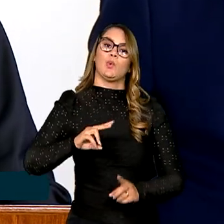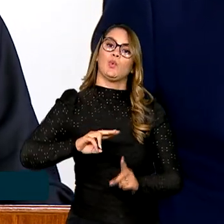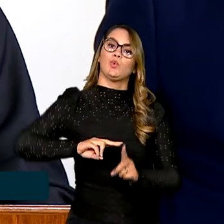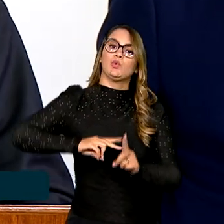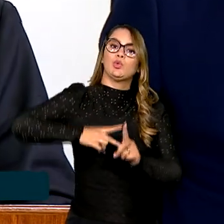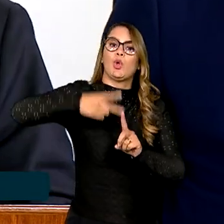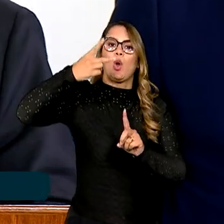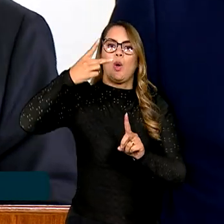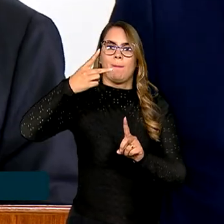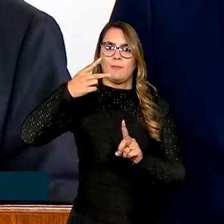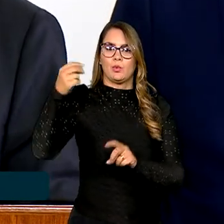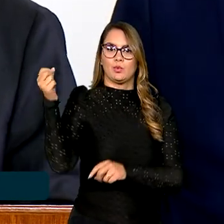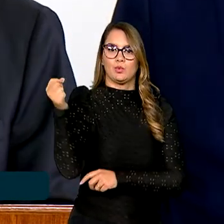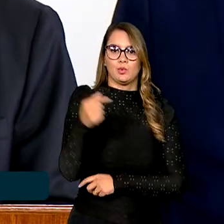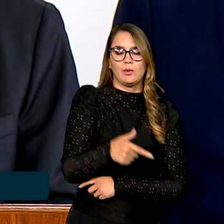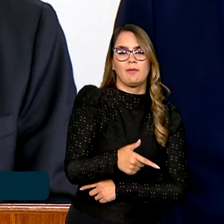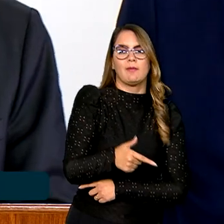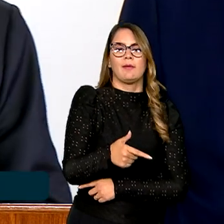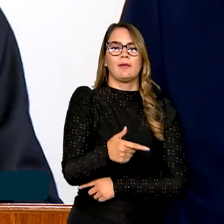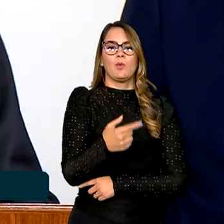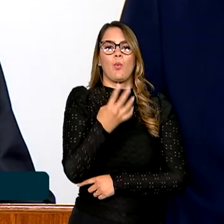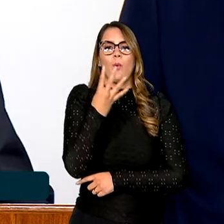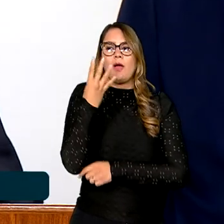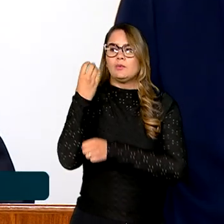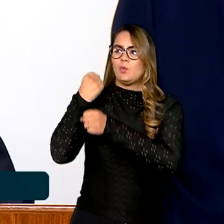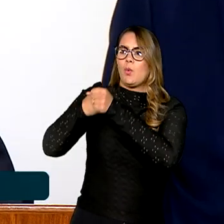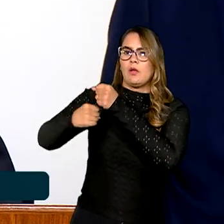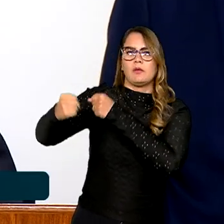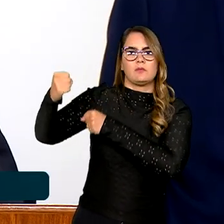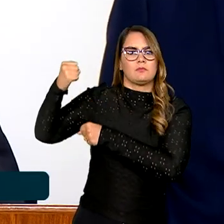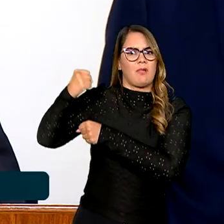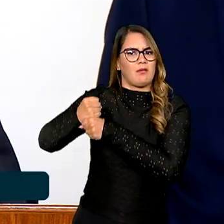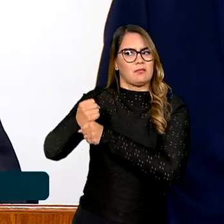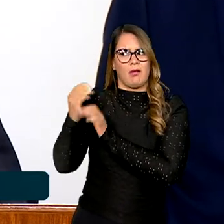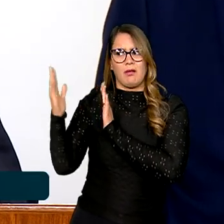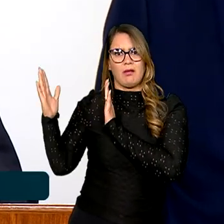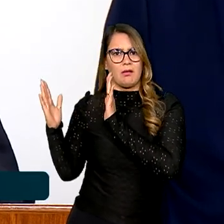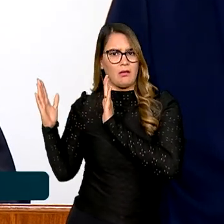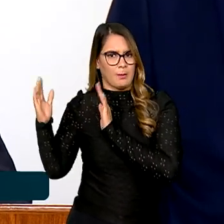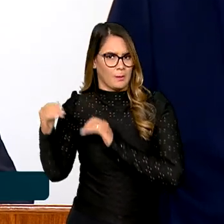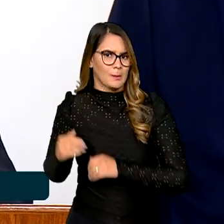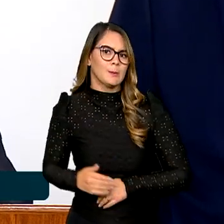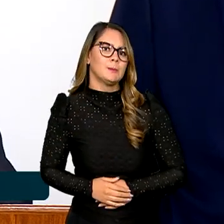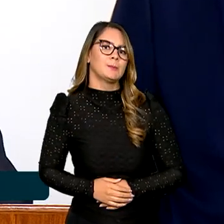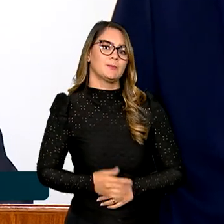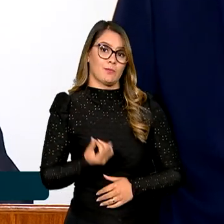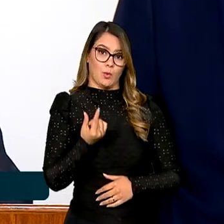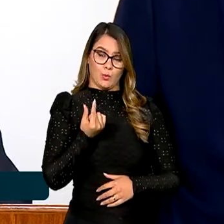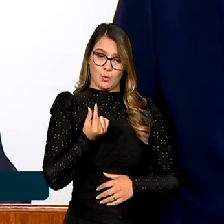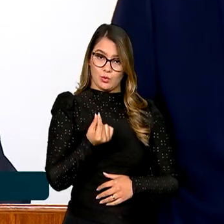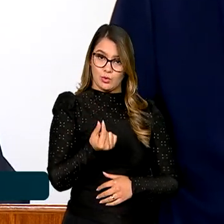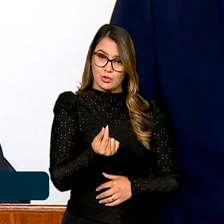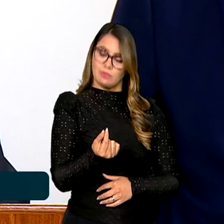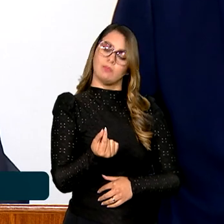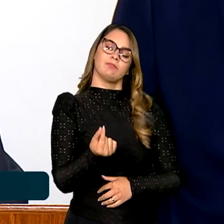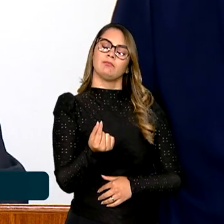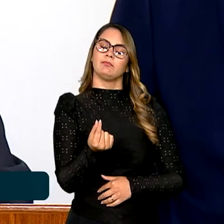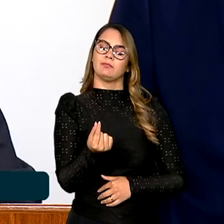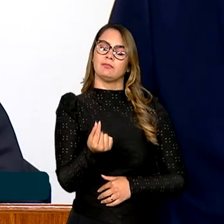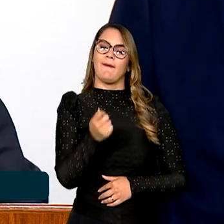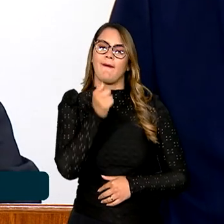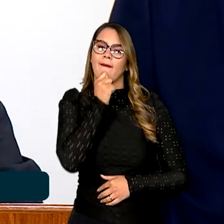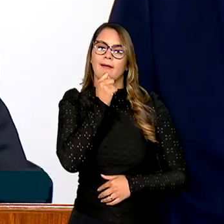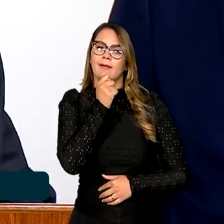muitas vezes, do que foi investido nos 4 anos passados. E esse dinheiro ainda